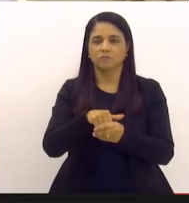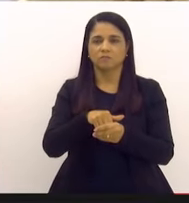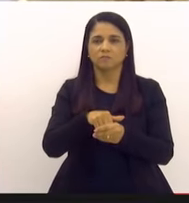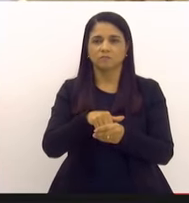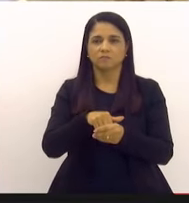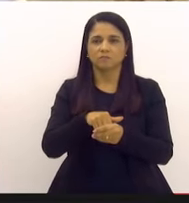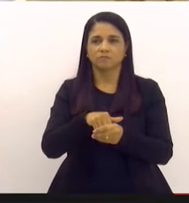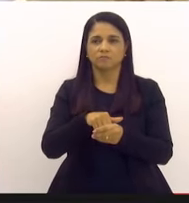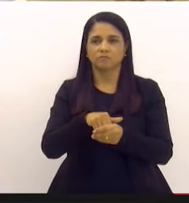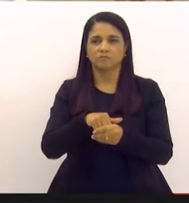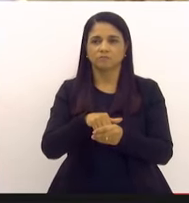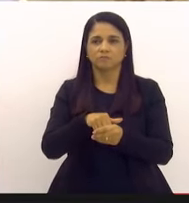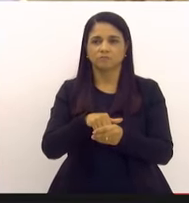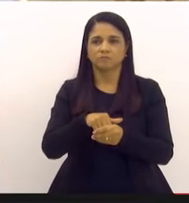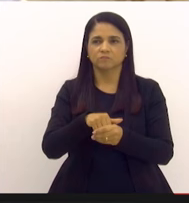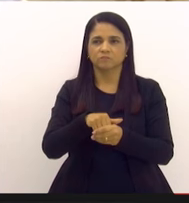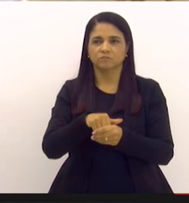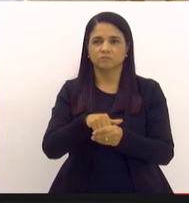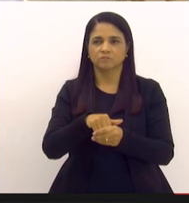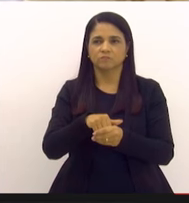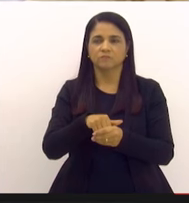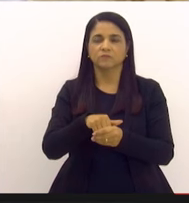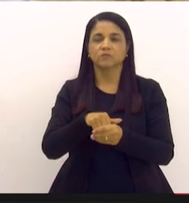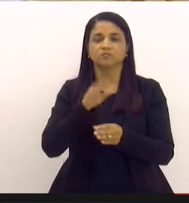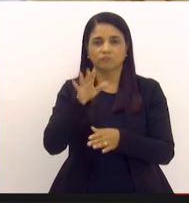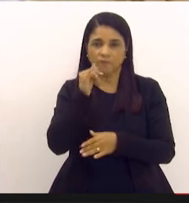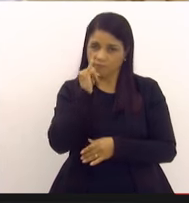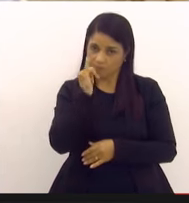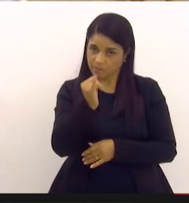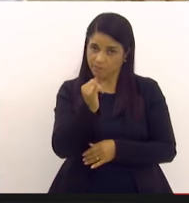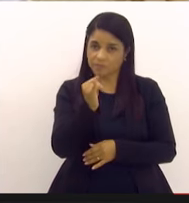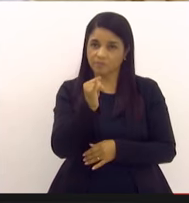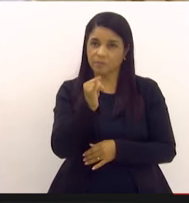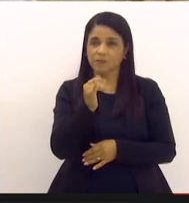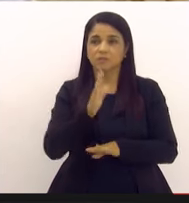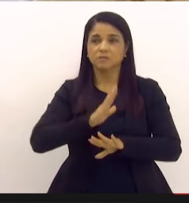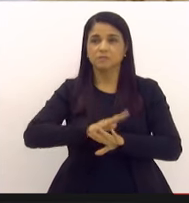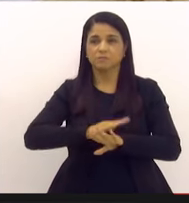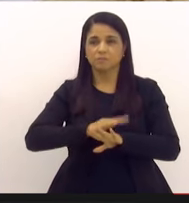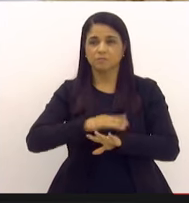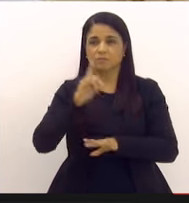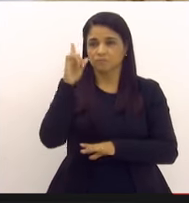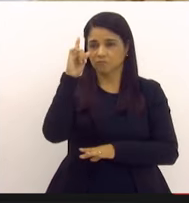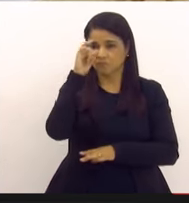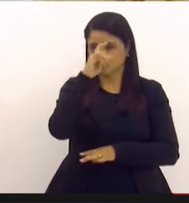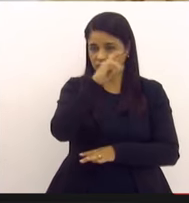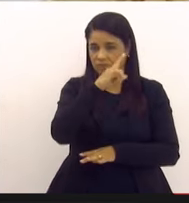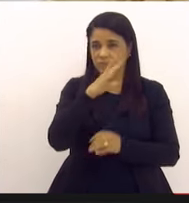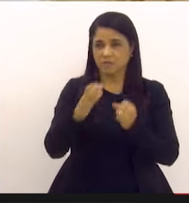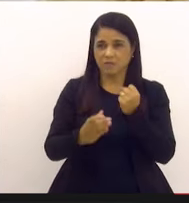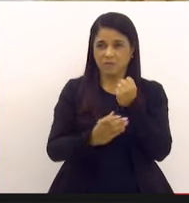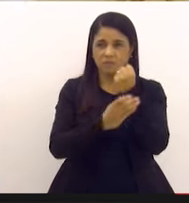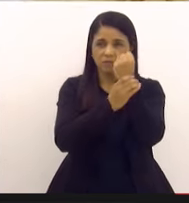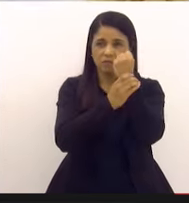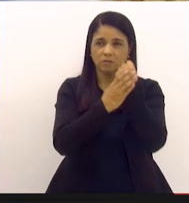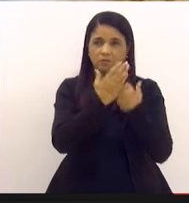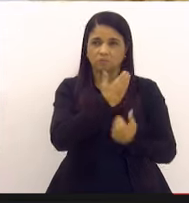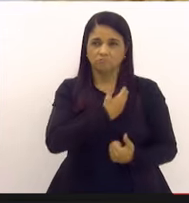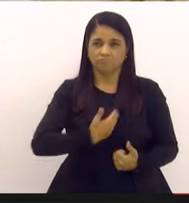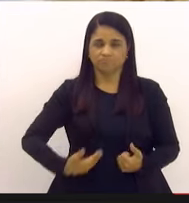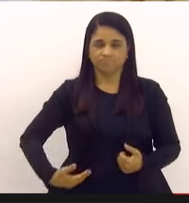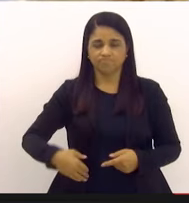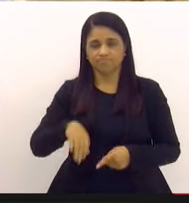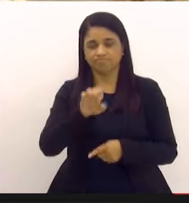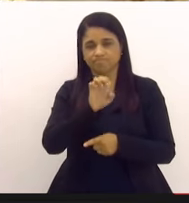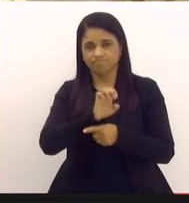favorável, como já citei. E nesse momento tão difícil que a segurança do Estado do Rio de